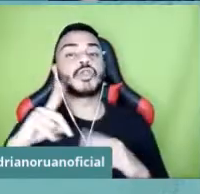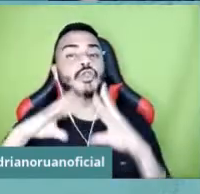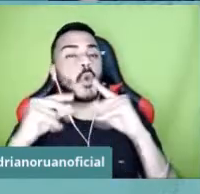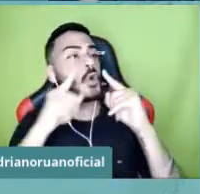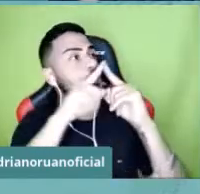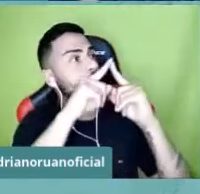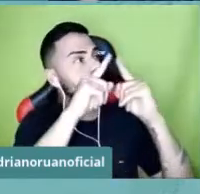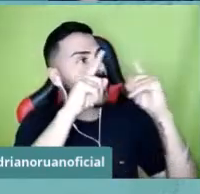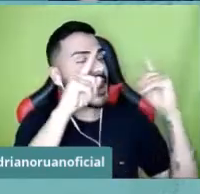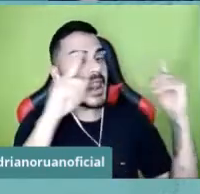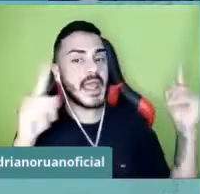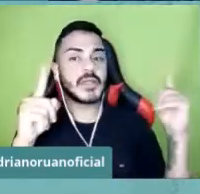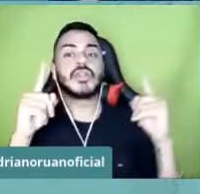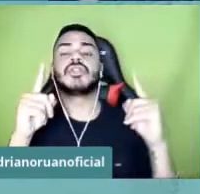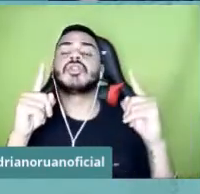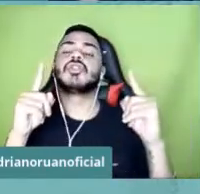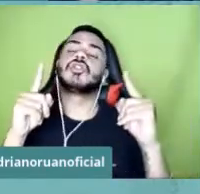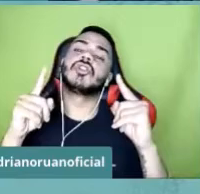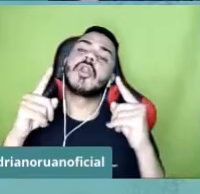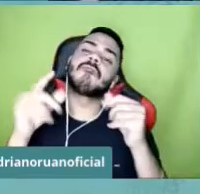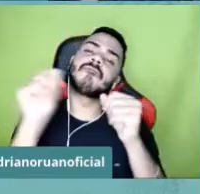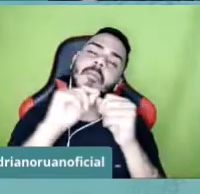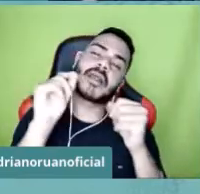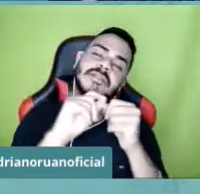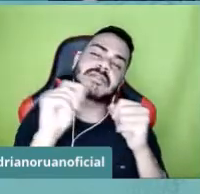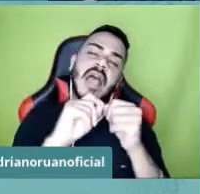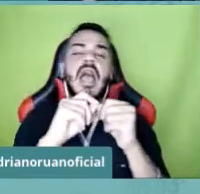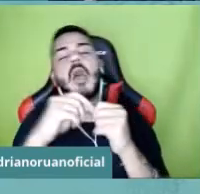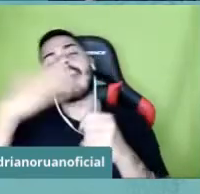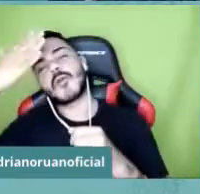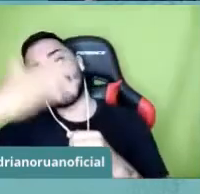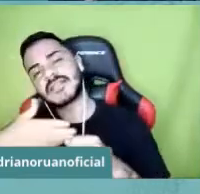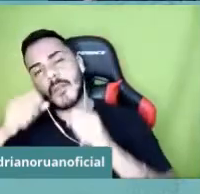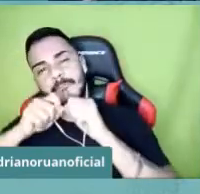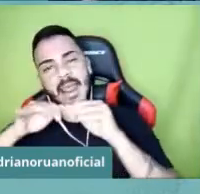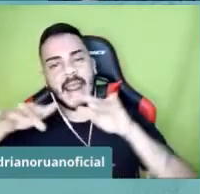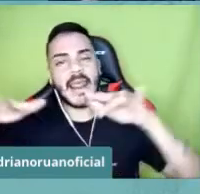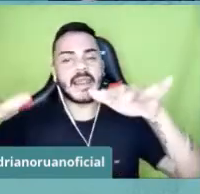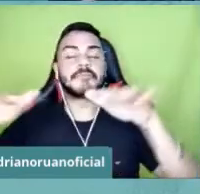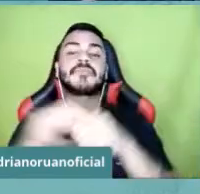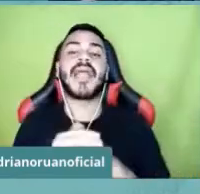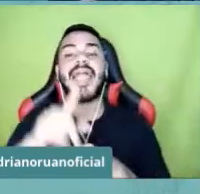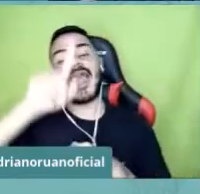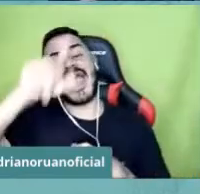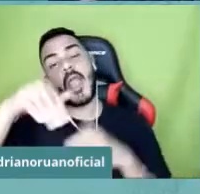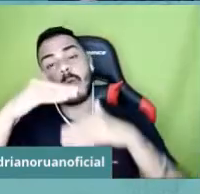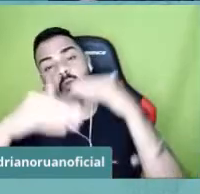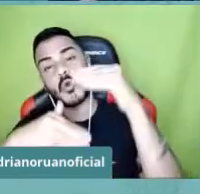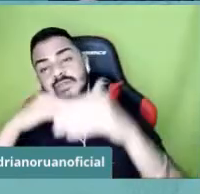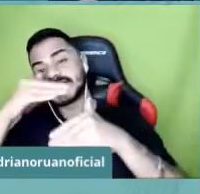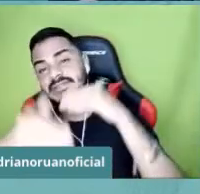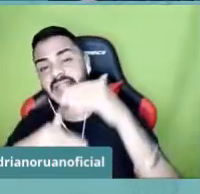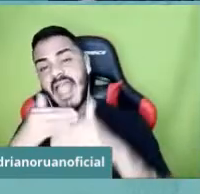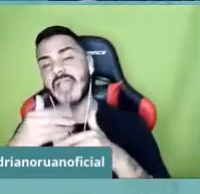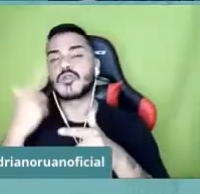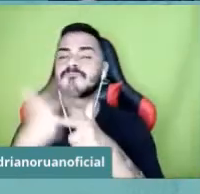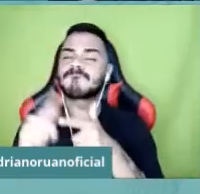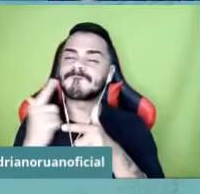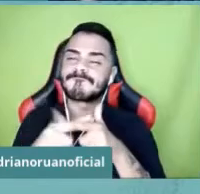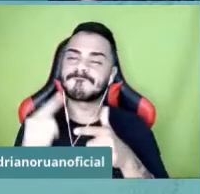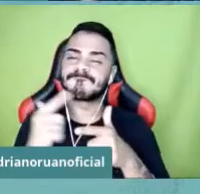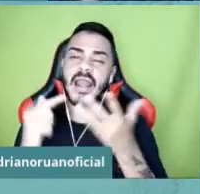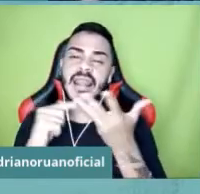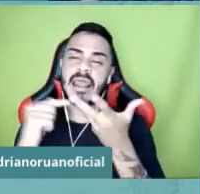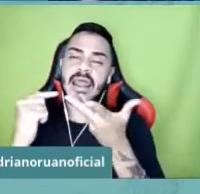de fabricação, aprovação, distribuição, que é, digamos assim, um processo burocrático, ele